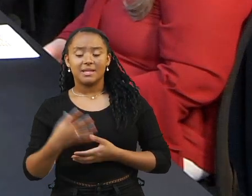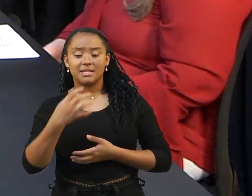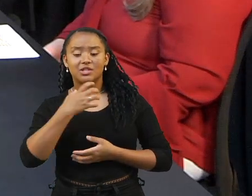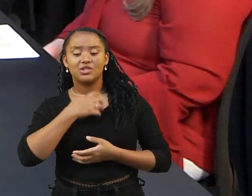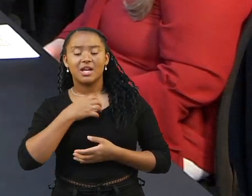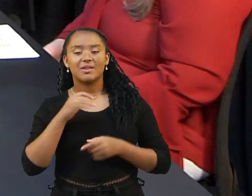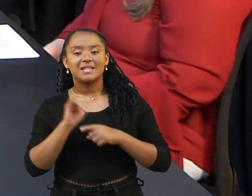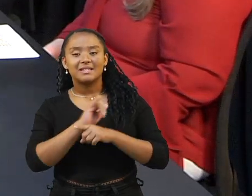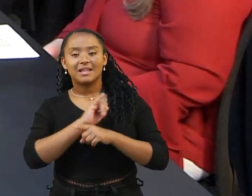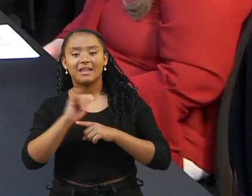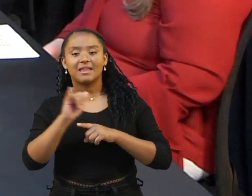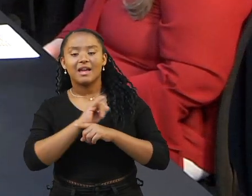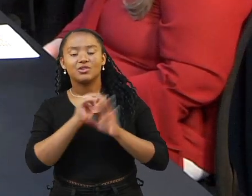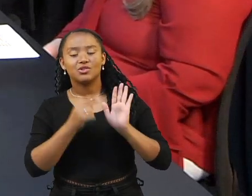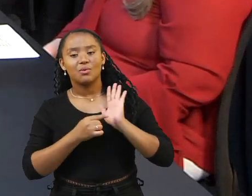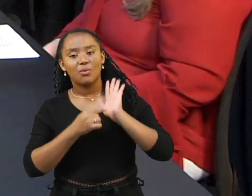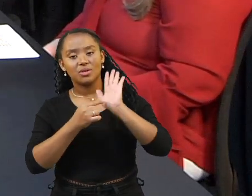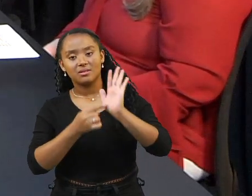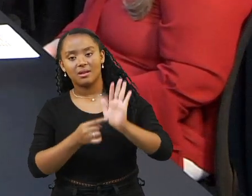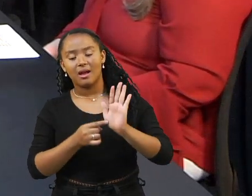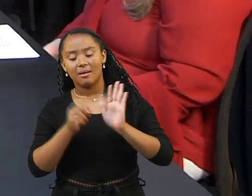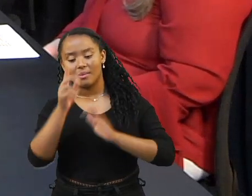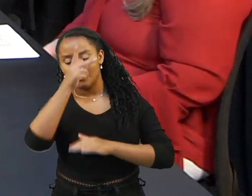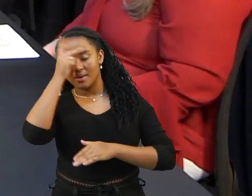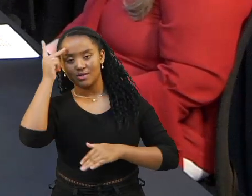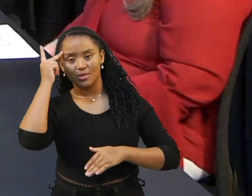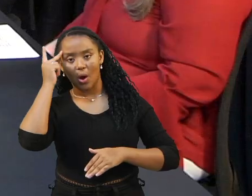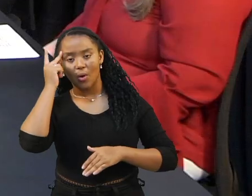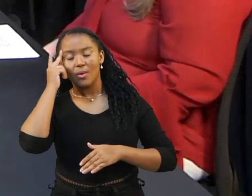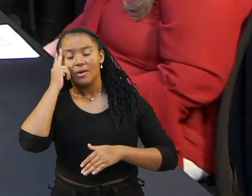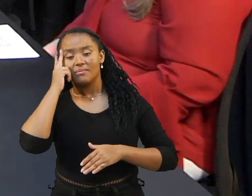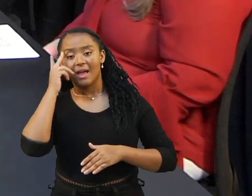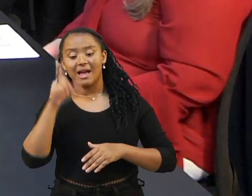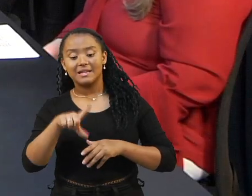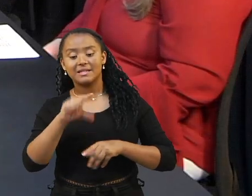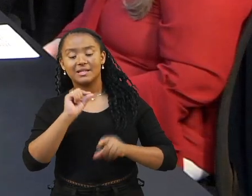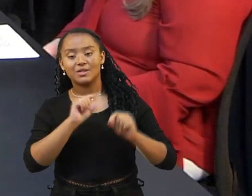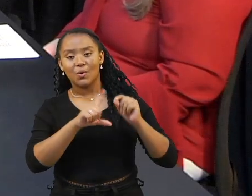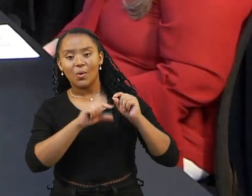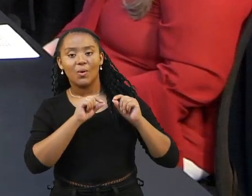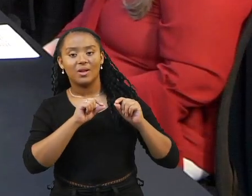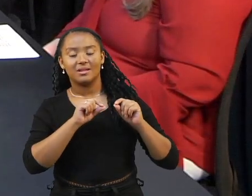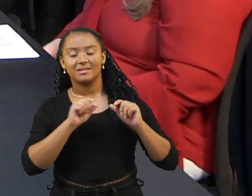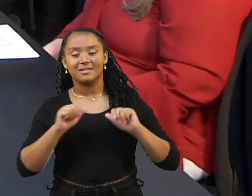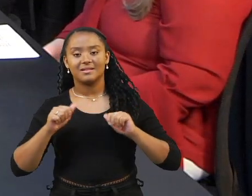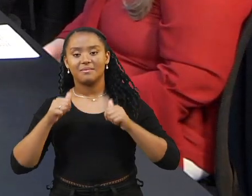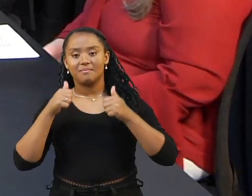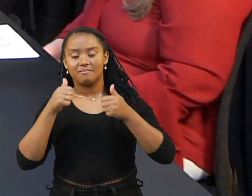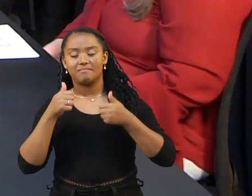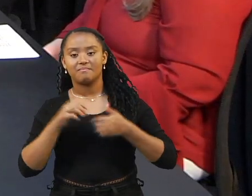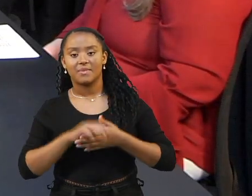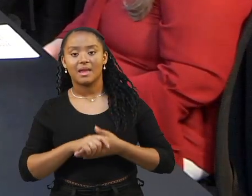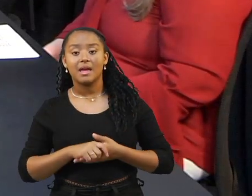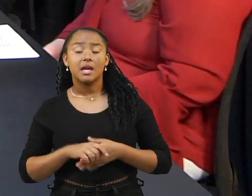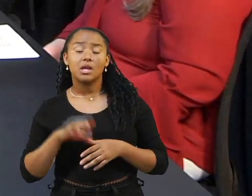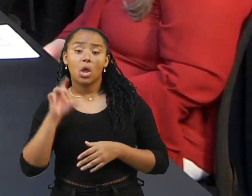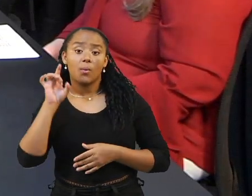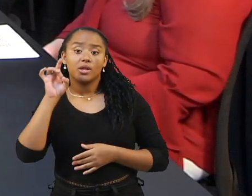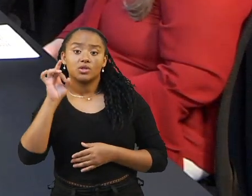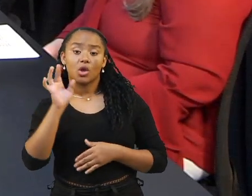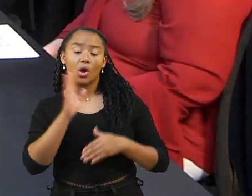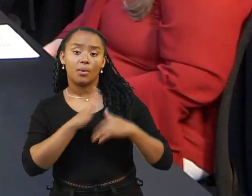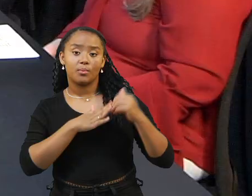deva fazer, mas o que seria melhor em determinadas áreas. E, para isso, não só o profissional, mas